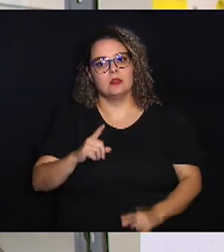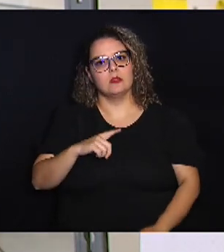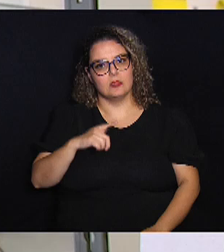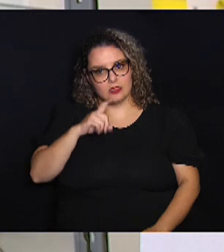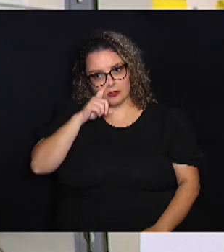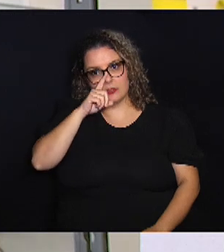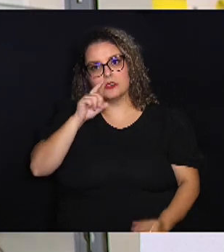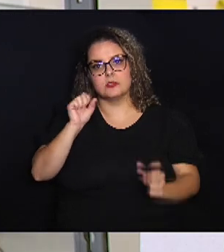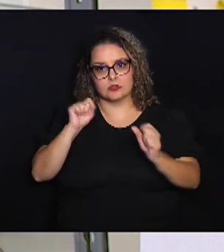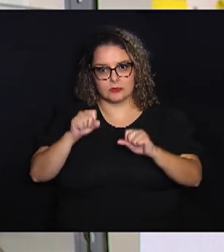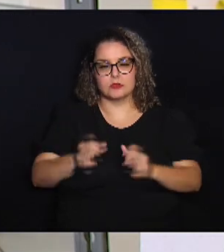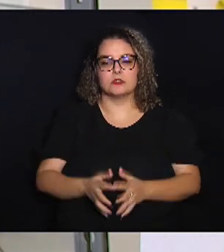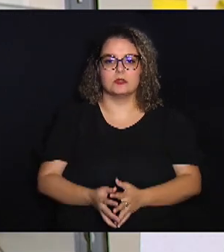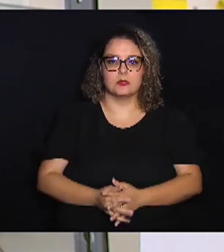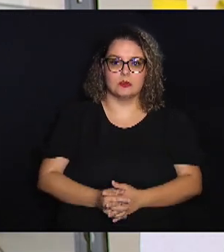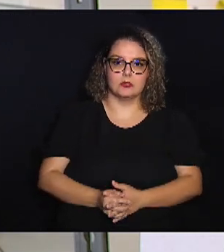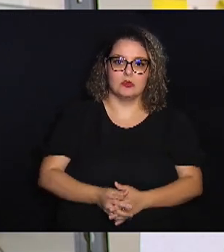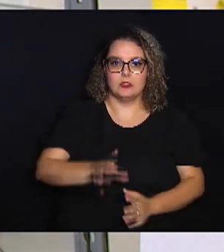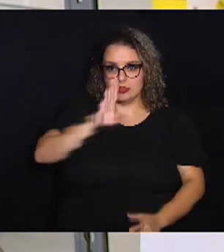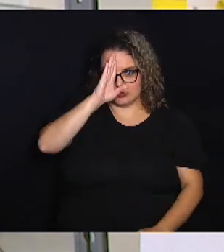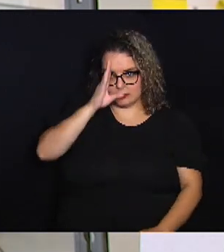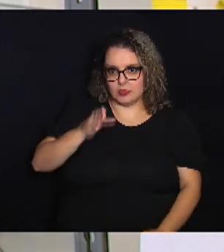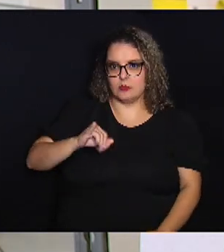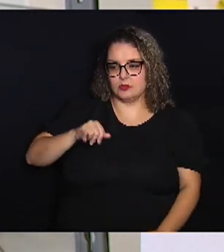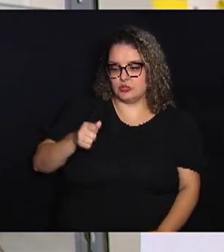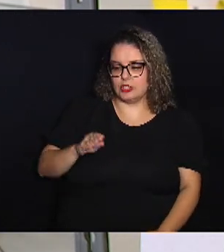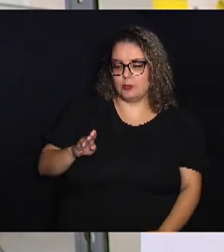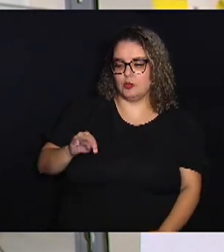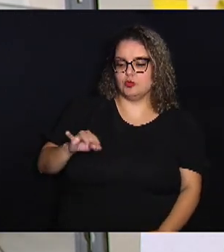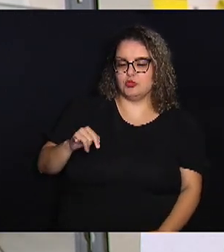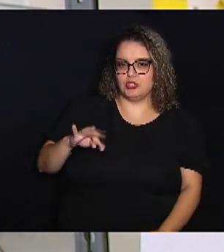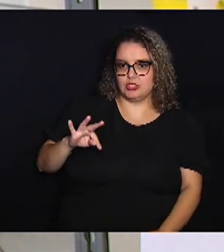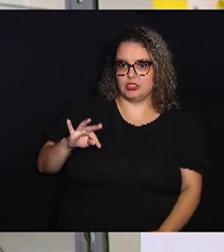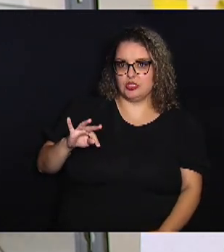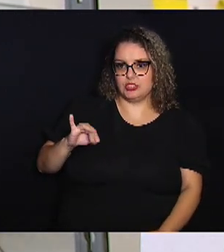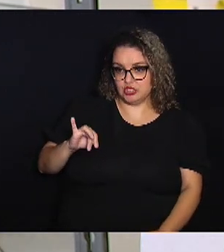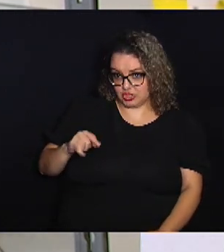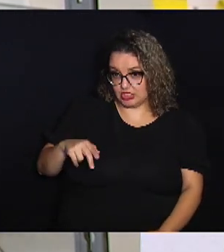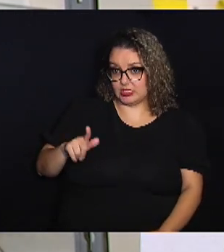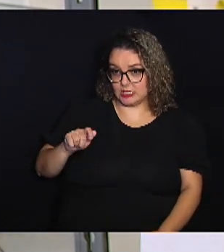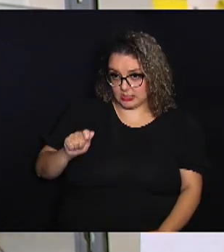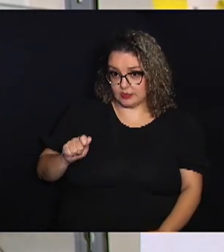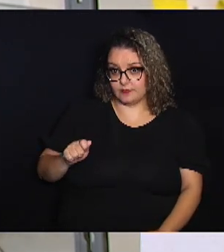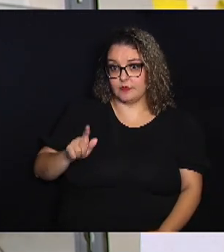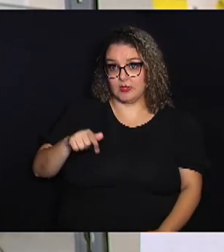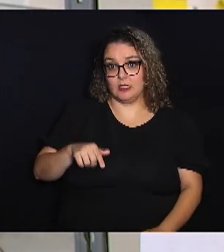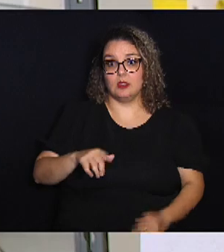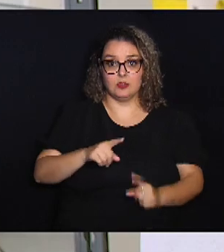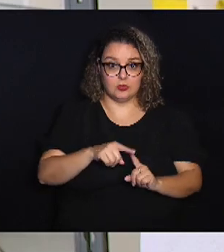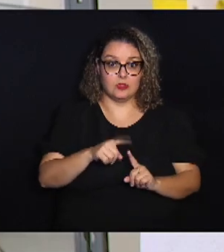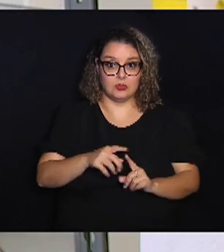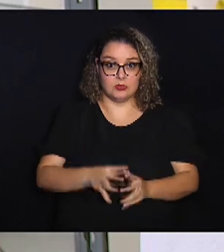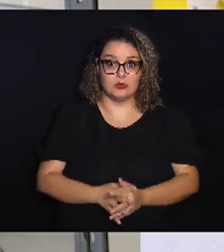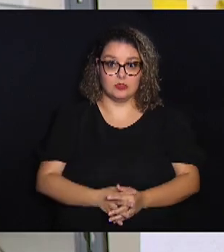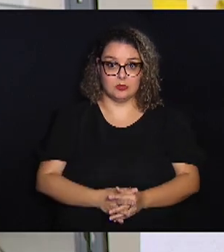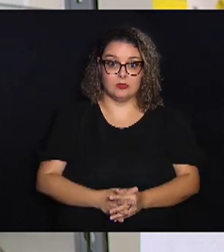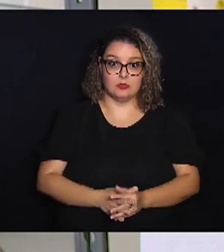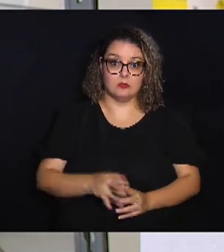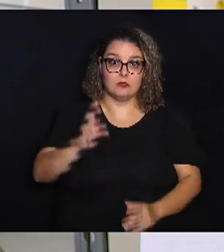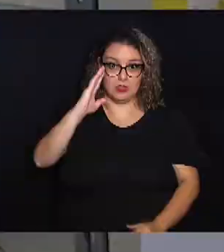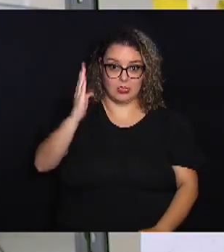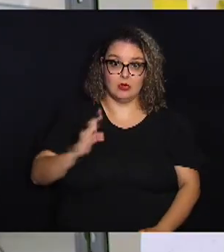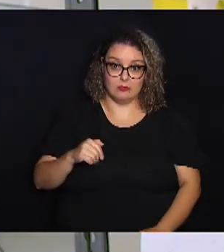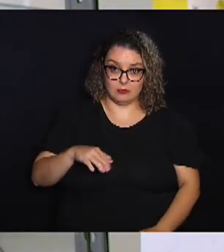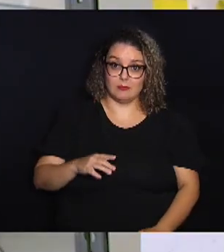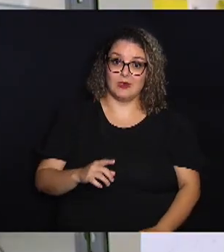sim, principalmente o jabutitinga, que é a espécie de jabuti brasileiro mais